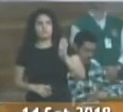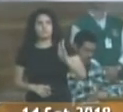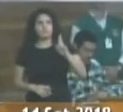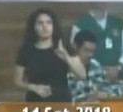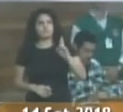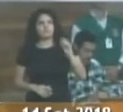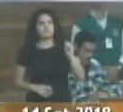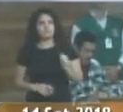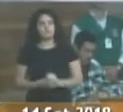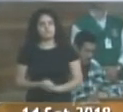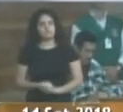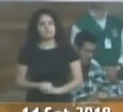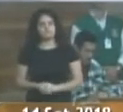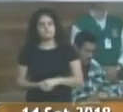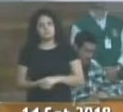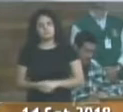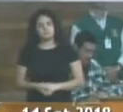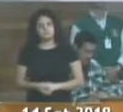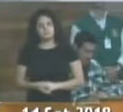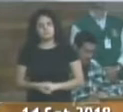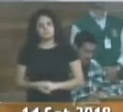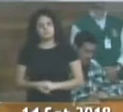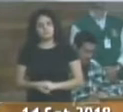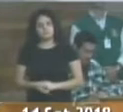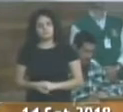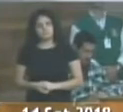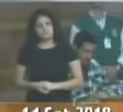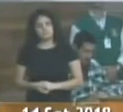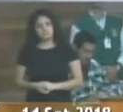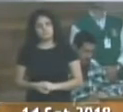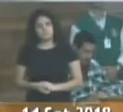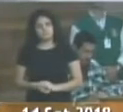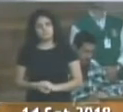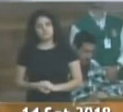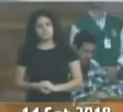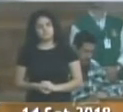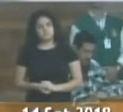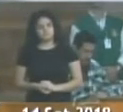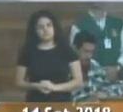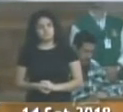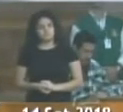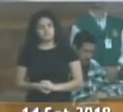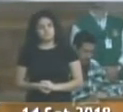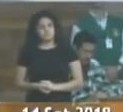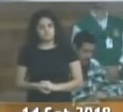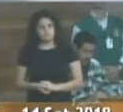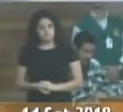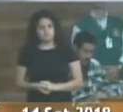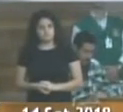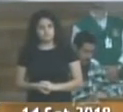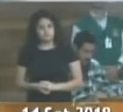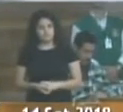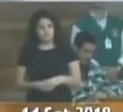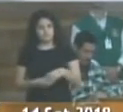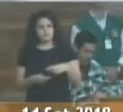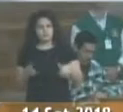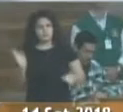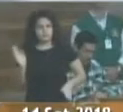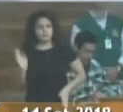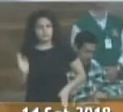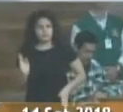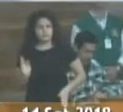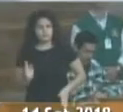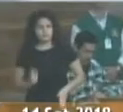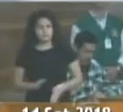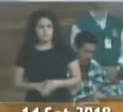desenvolvimento predatório vem ameaçando essas comunidades e criminalizando, né? Ele é